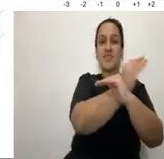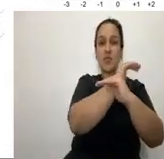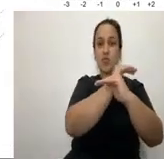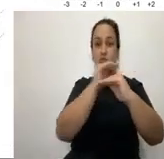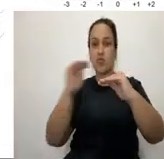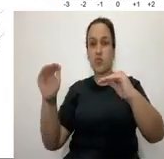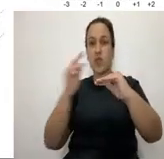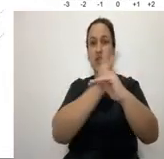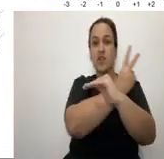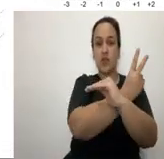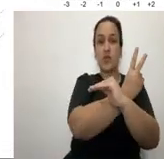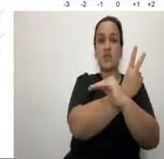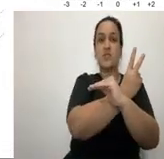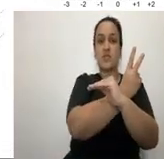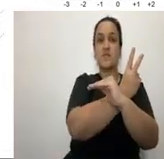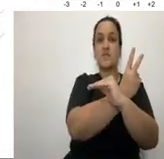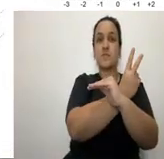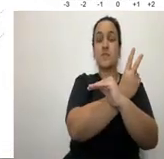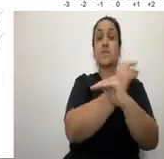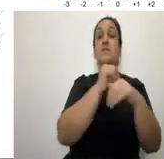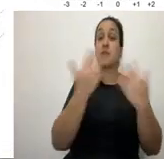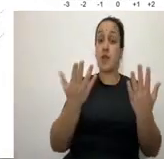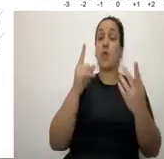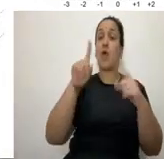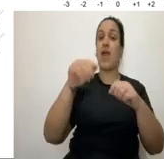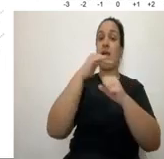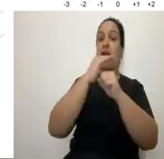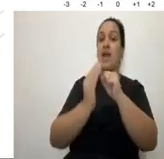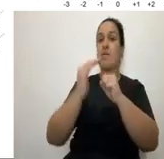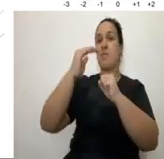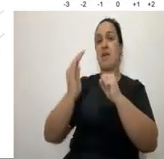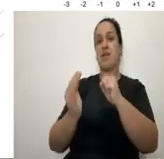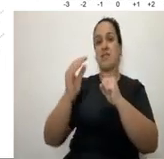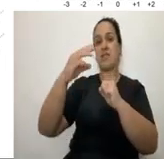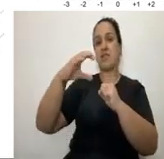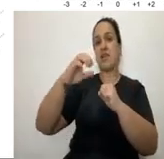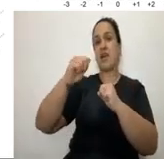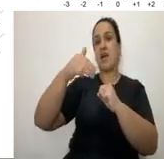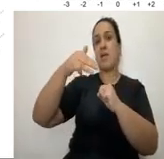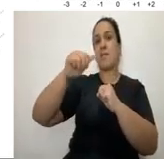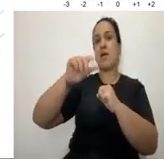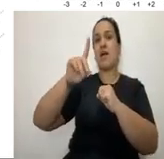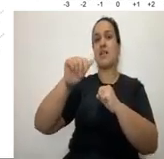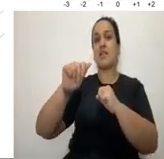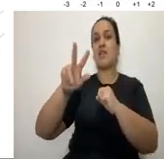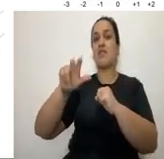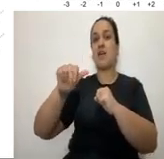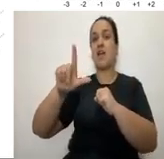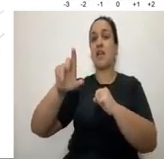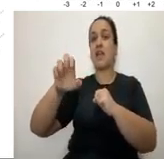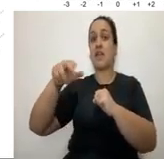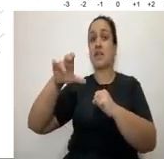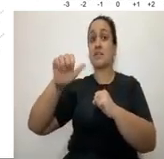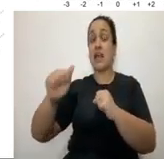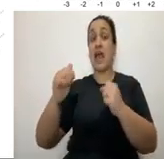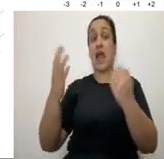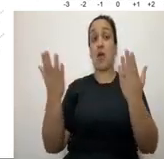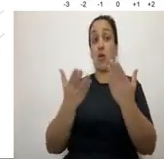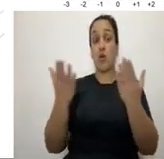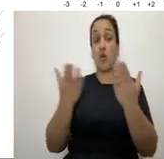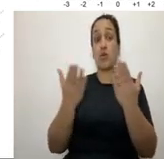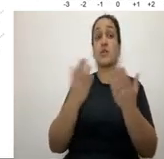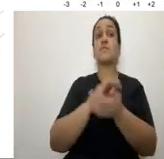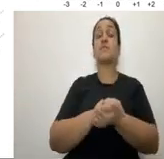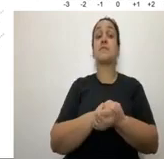aqui. O maior que tem, né? Tem o 1 e o 2. O maior é o 2, então essa é a camada de valência dele. O próximo é o